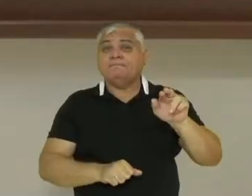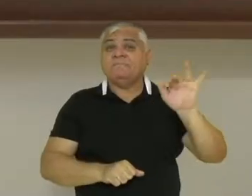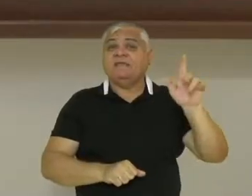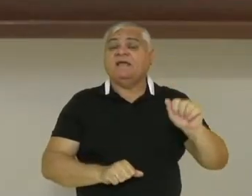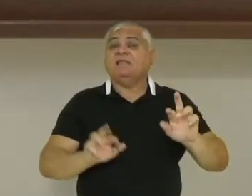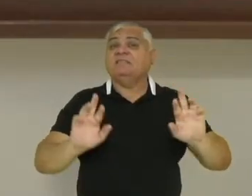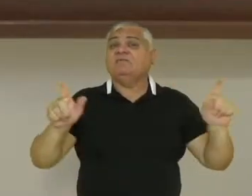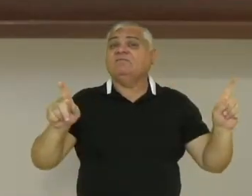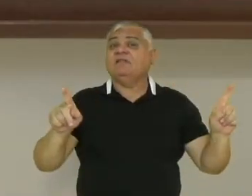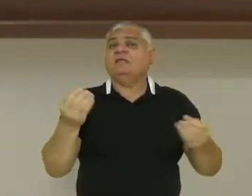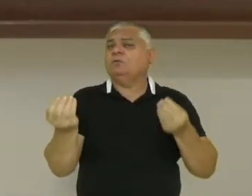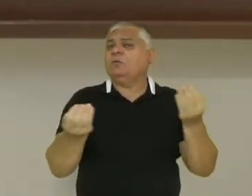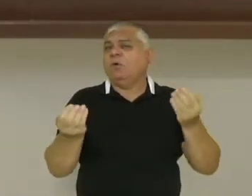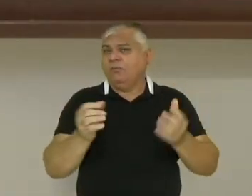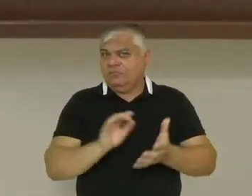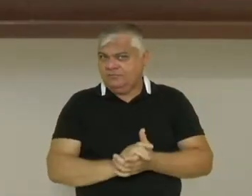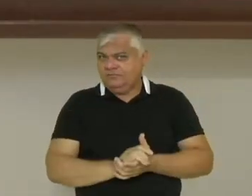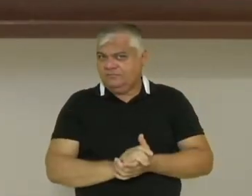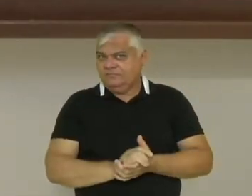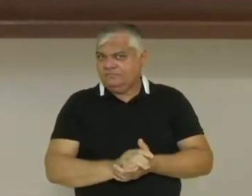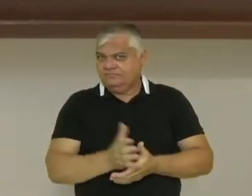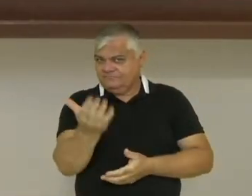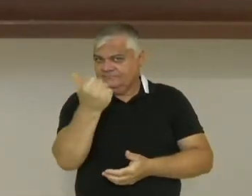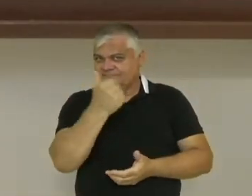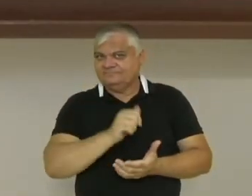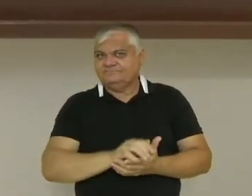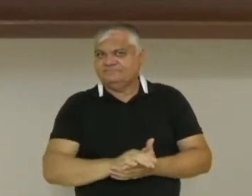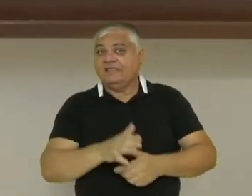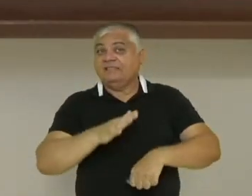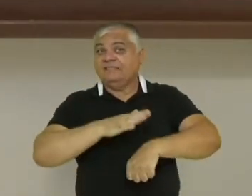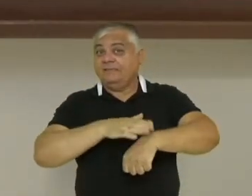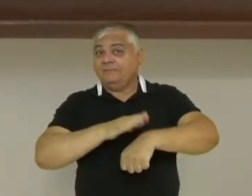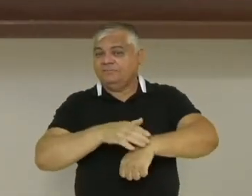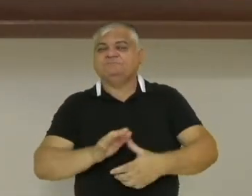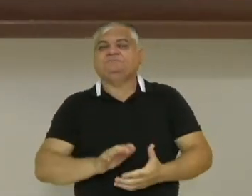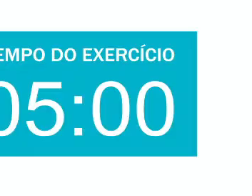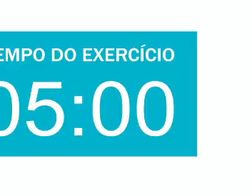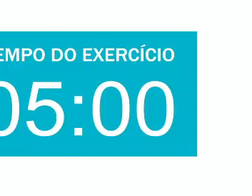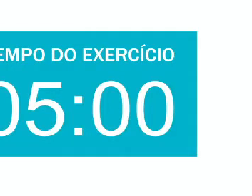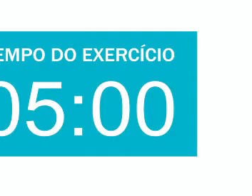contexto social atual? Vamos lá? Tempo para vocês.